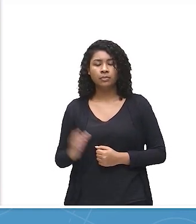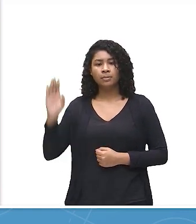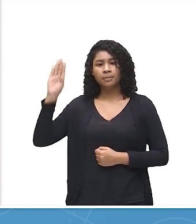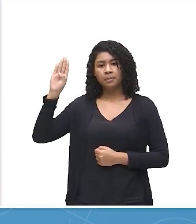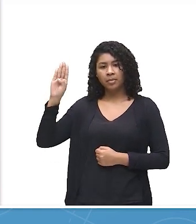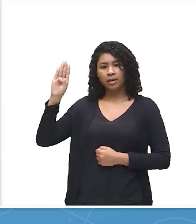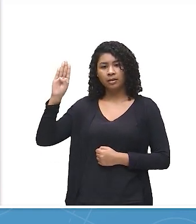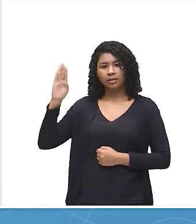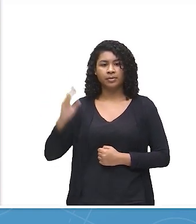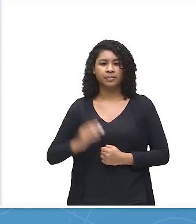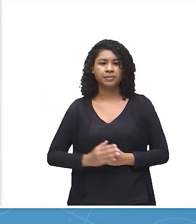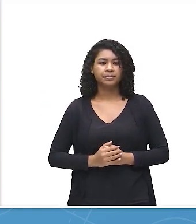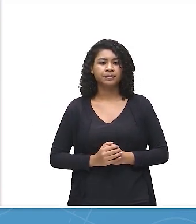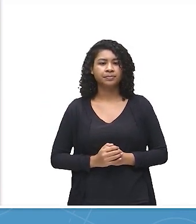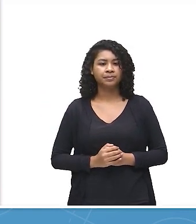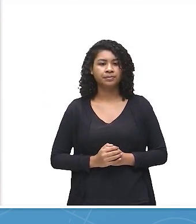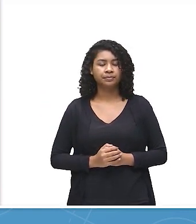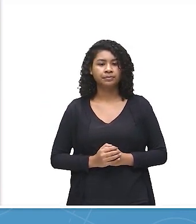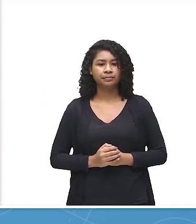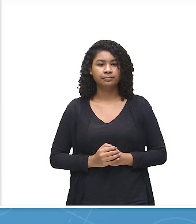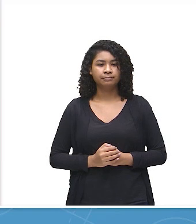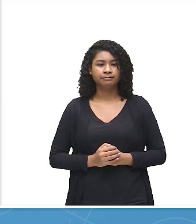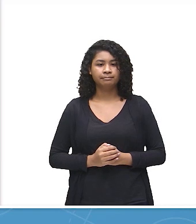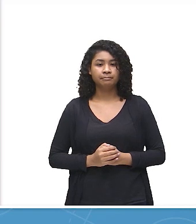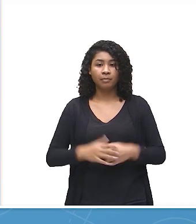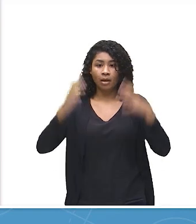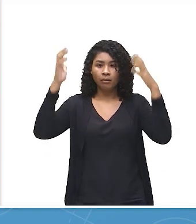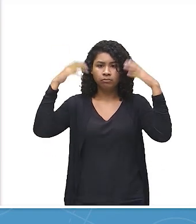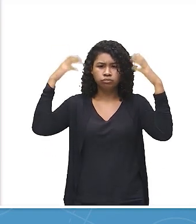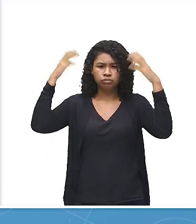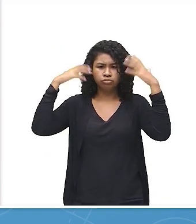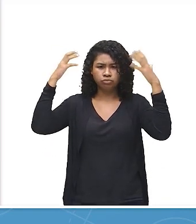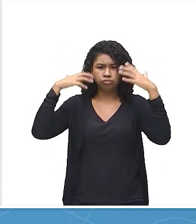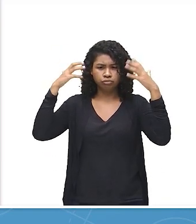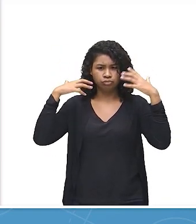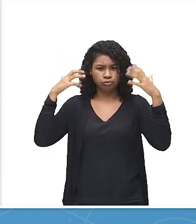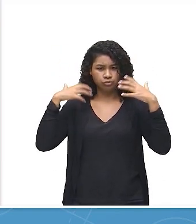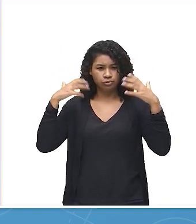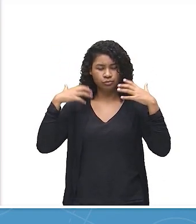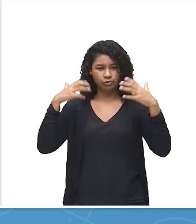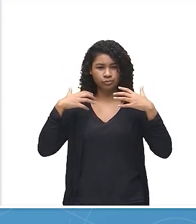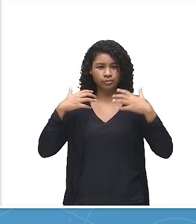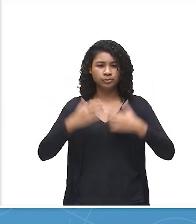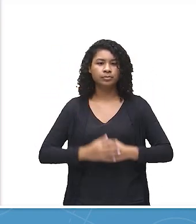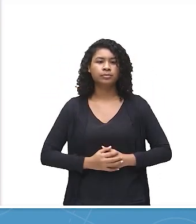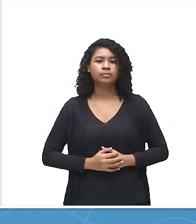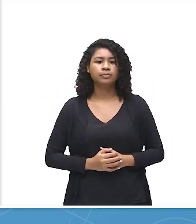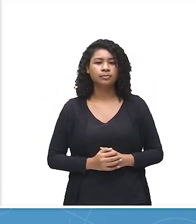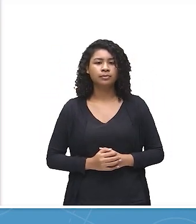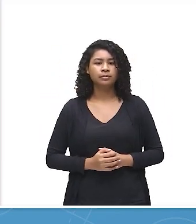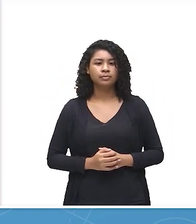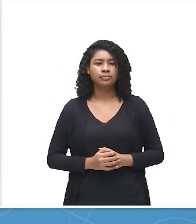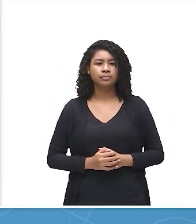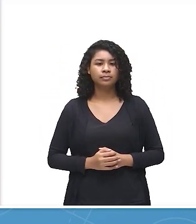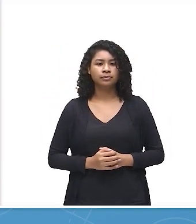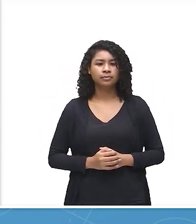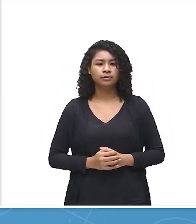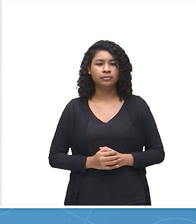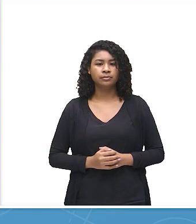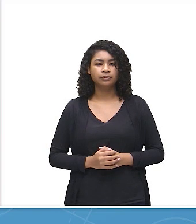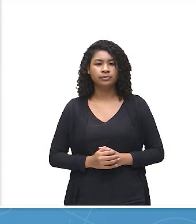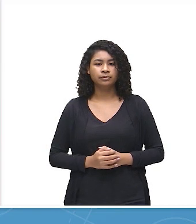alternativas. Go to school, take a shower, have lunch, brush my teeth.